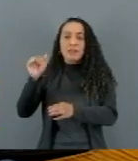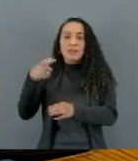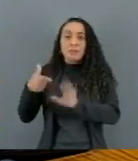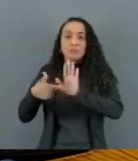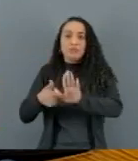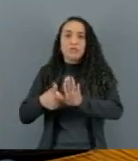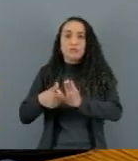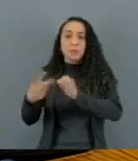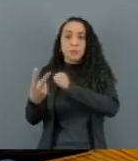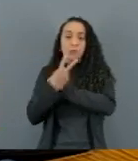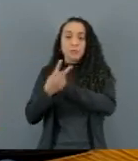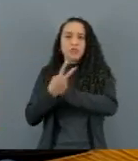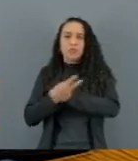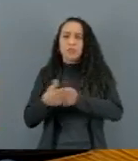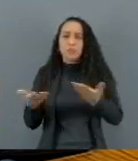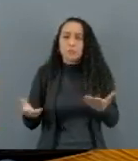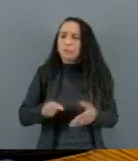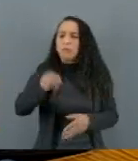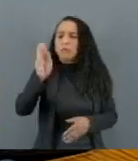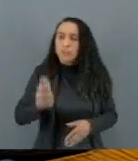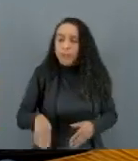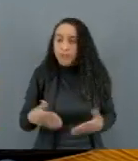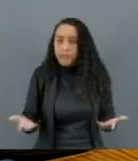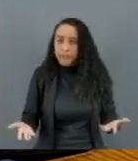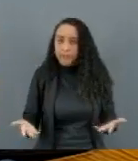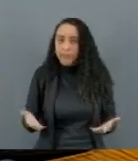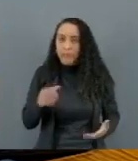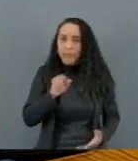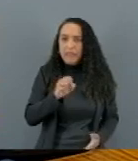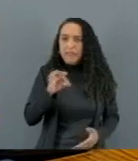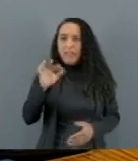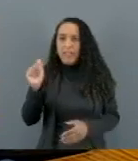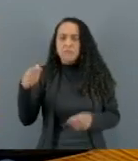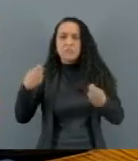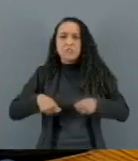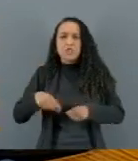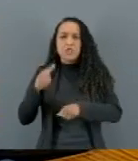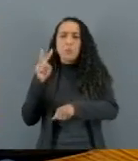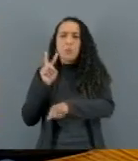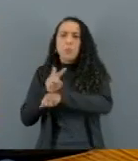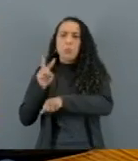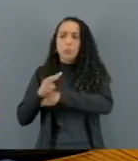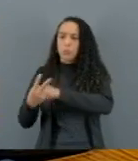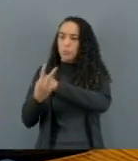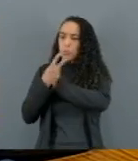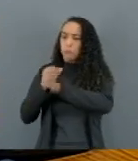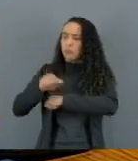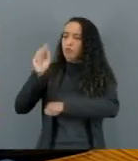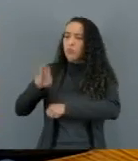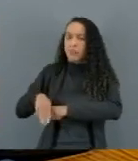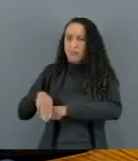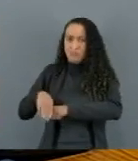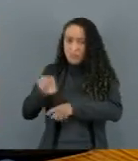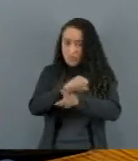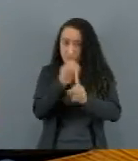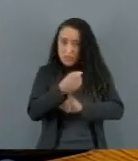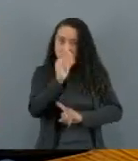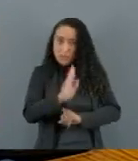quem? De quem o STF precisa se proteger? Da sociedade